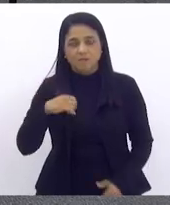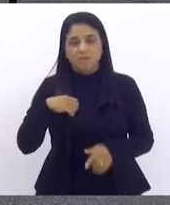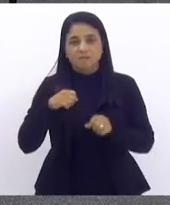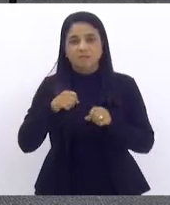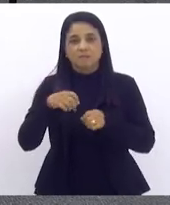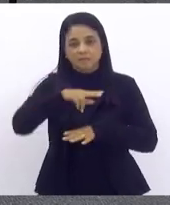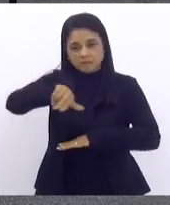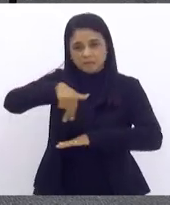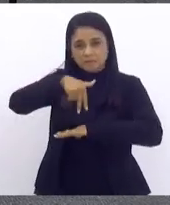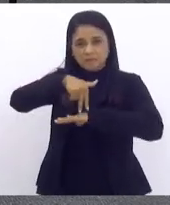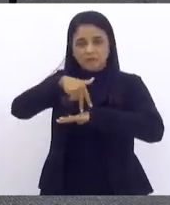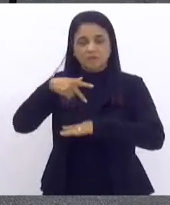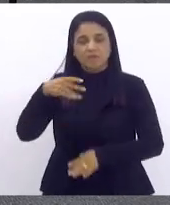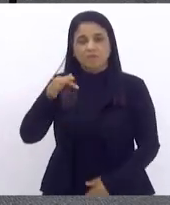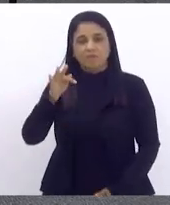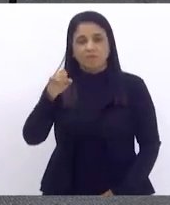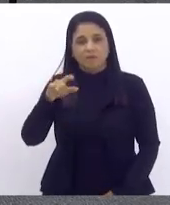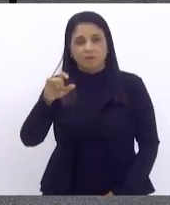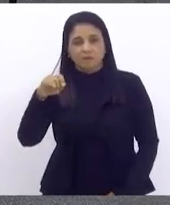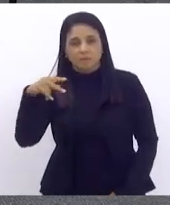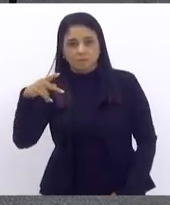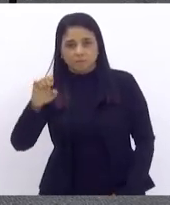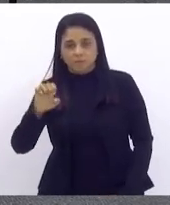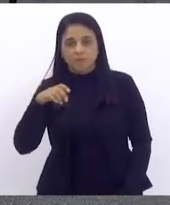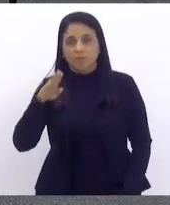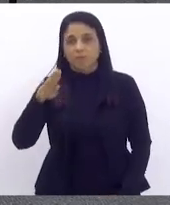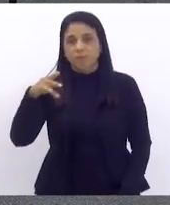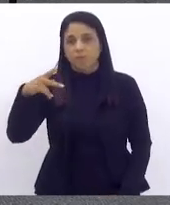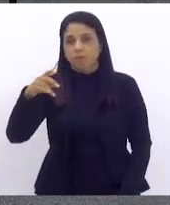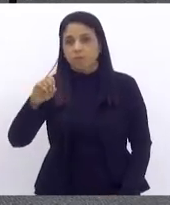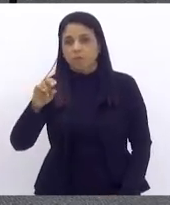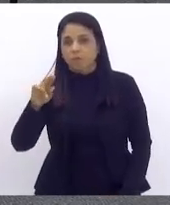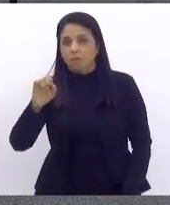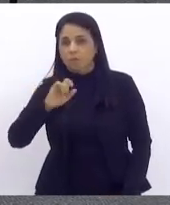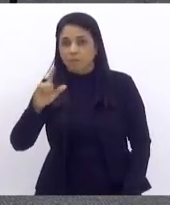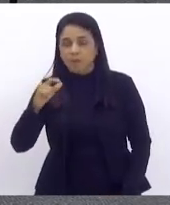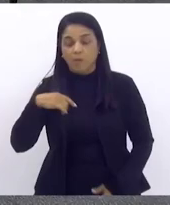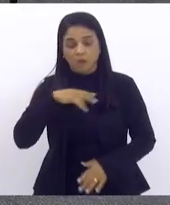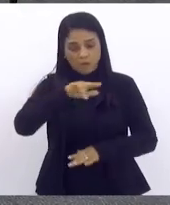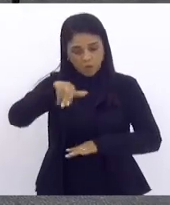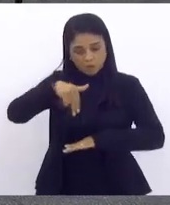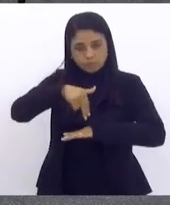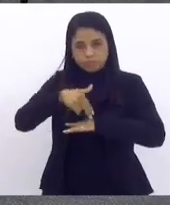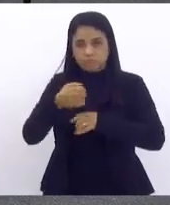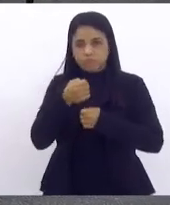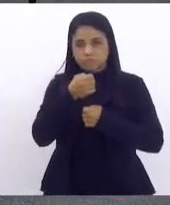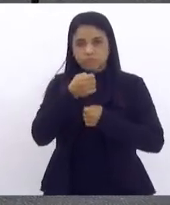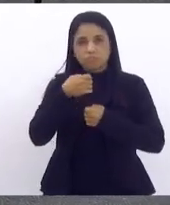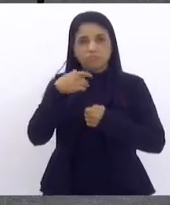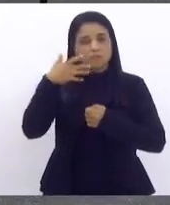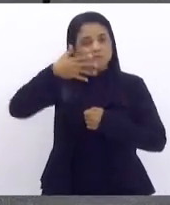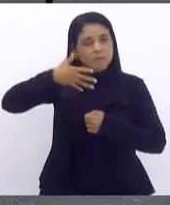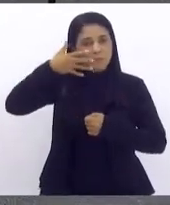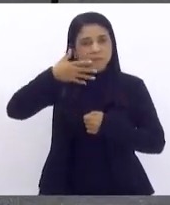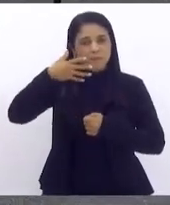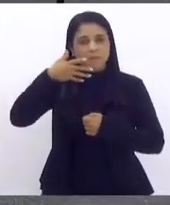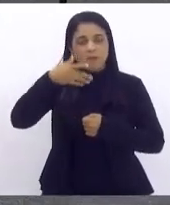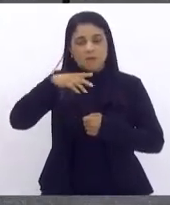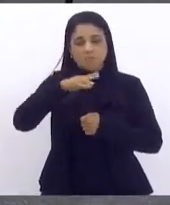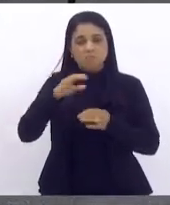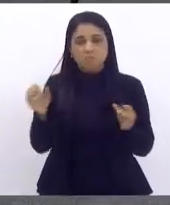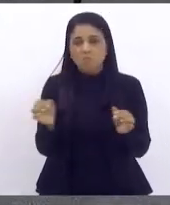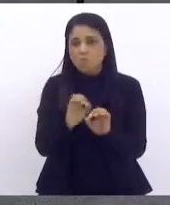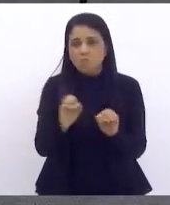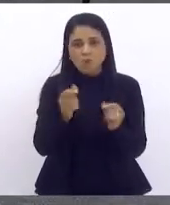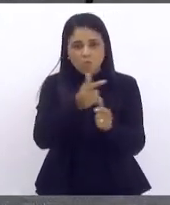tribuna deputado Felipe Poubel, eu falo no microfone de aparte, e não há nenhum outro deputado, principalmente me refiro aos